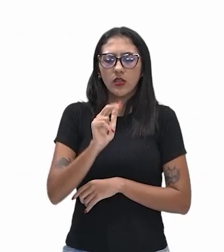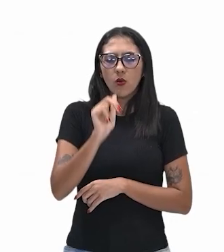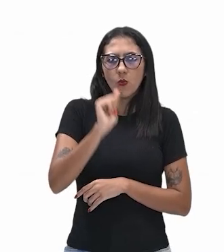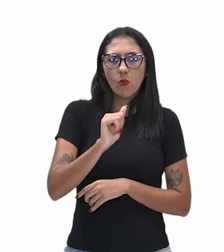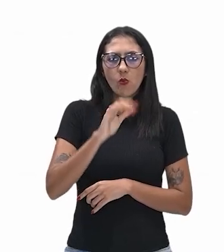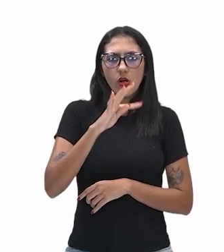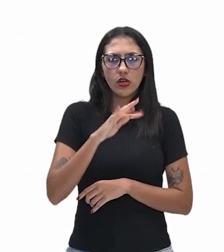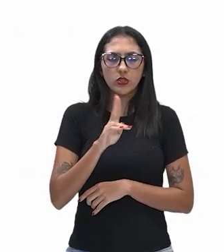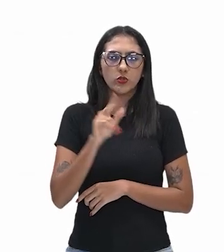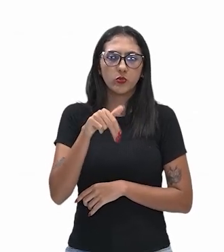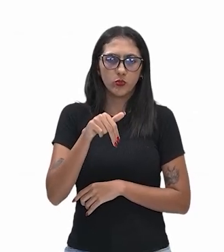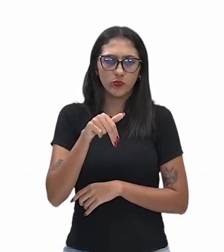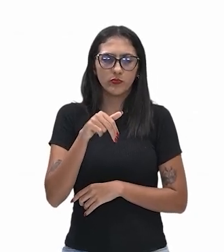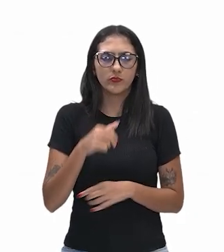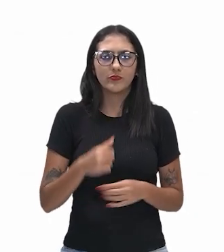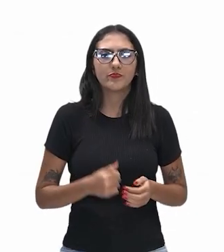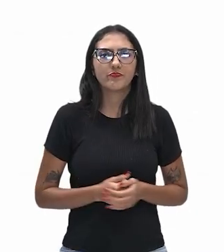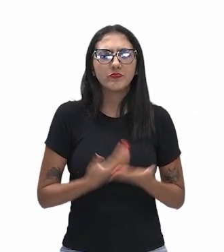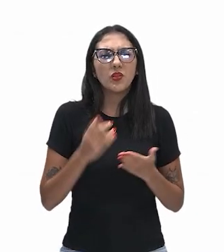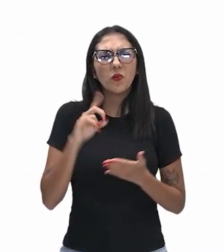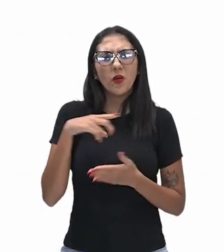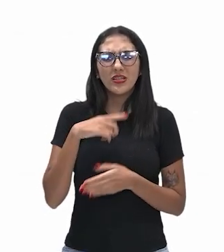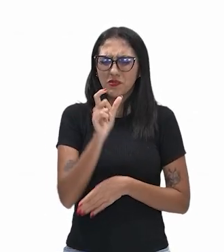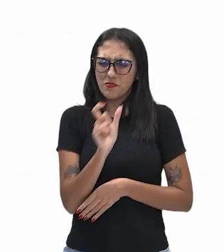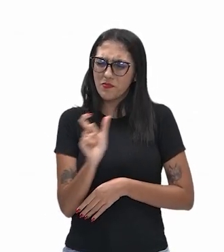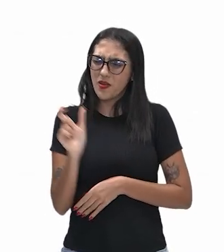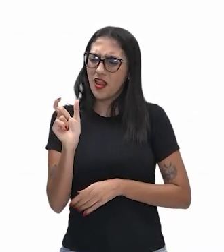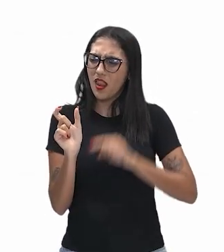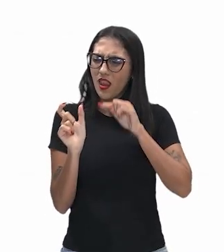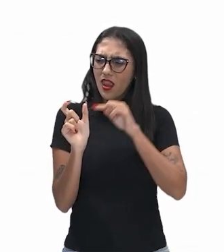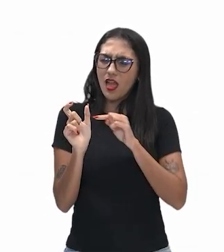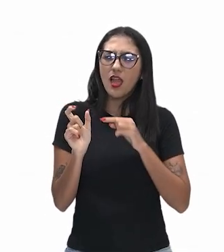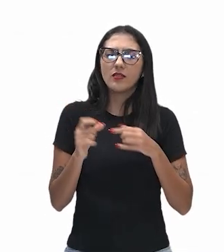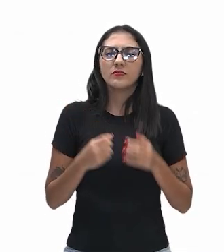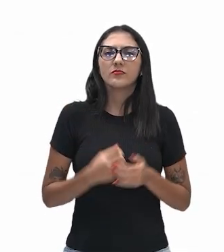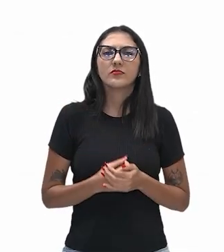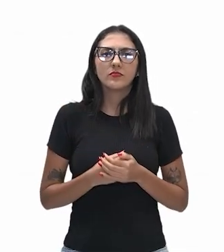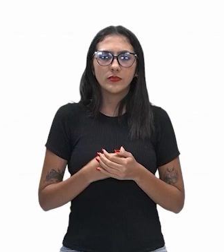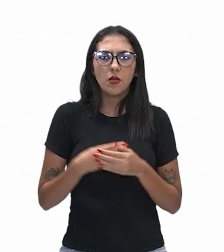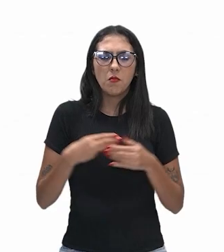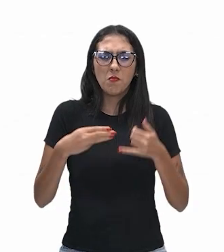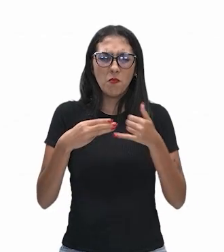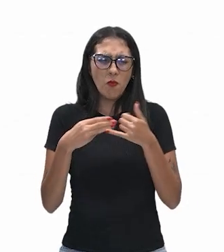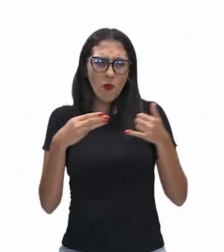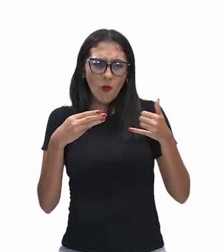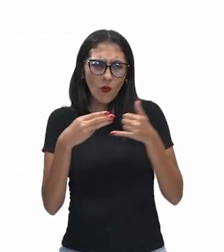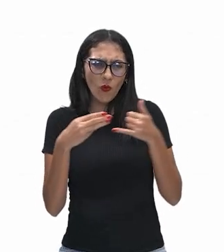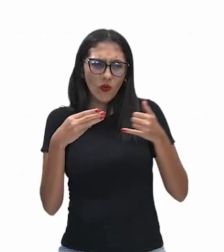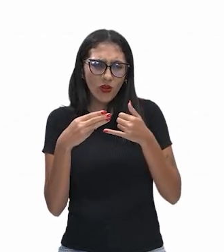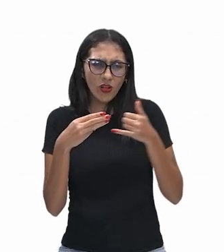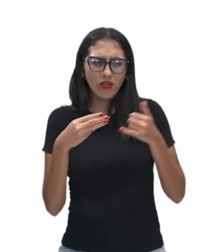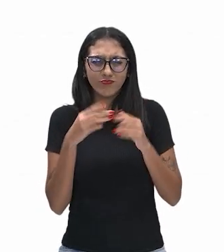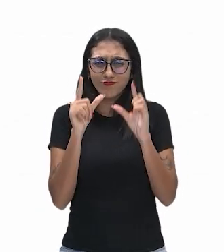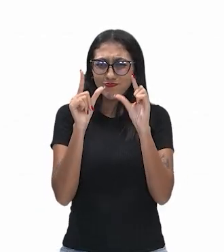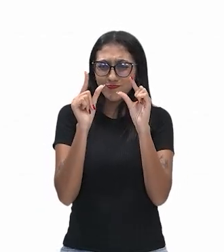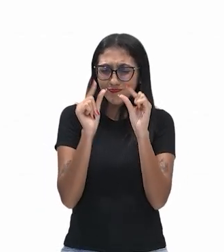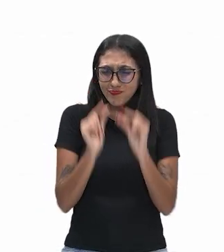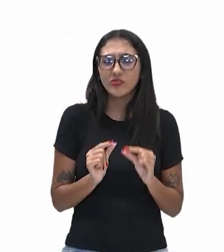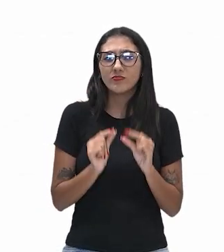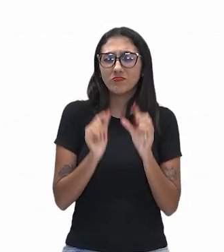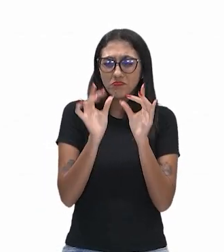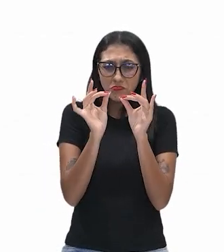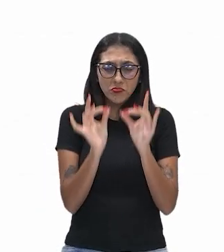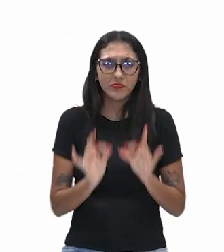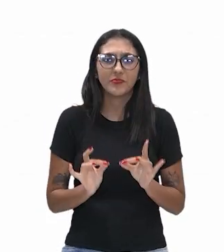fótons, tá bom? Então, esses quantos de energia, eles são pequenos pacotes, pessoal. As pessoas começaram